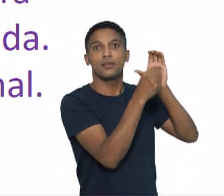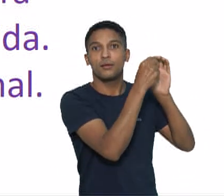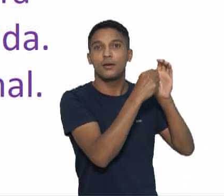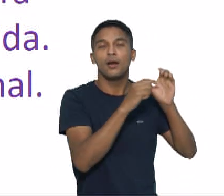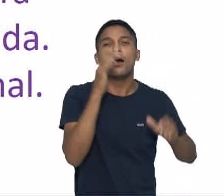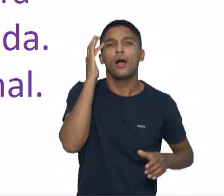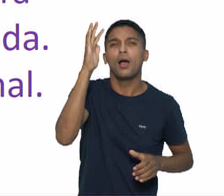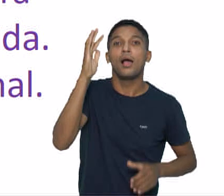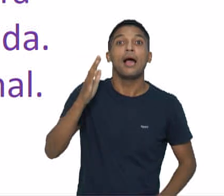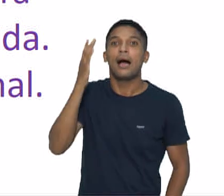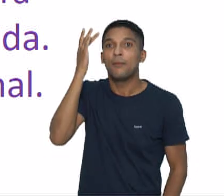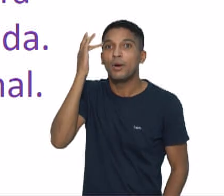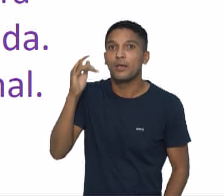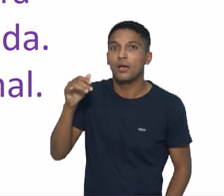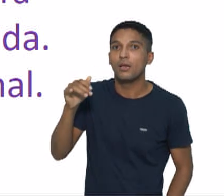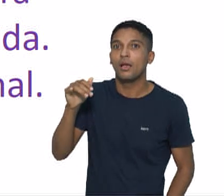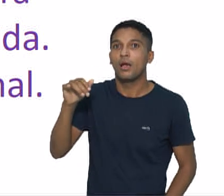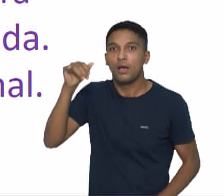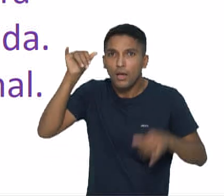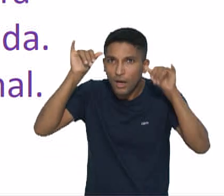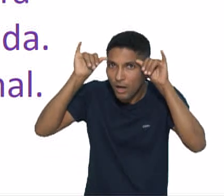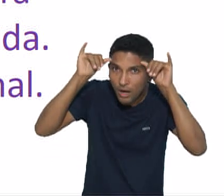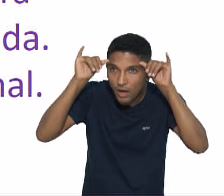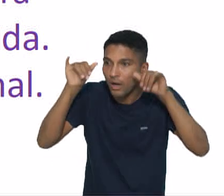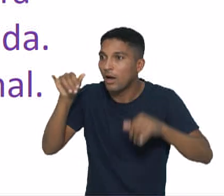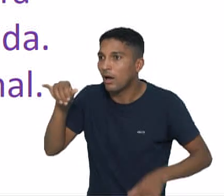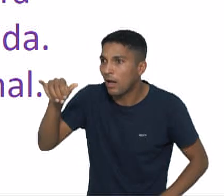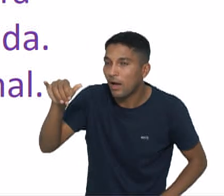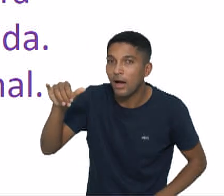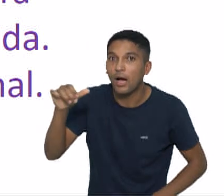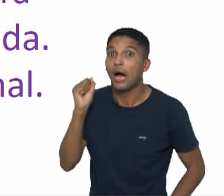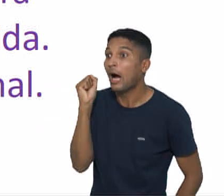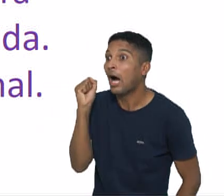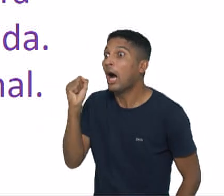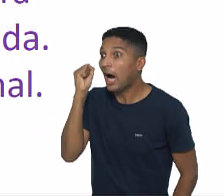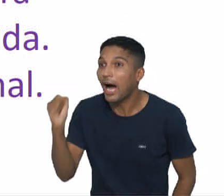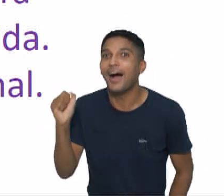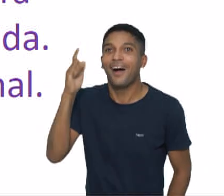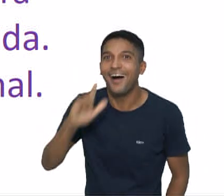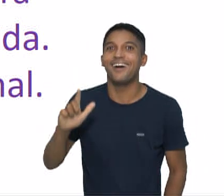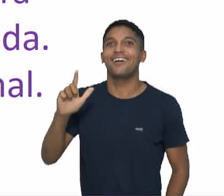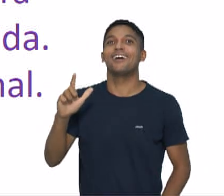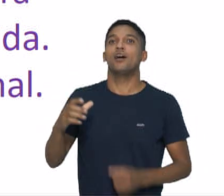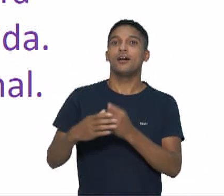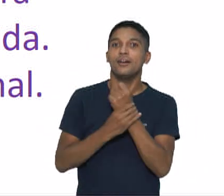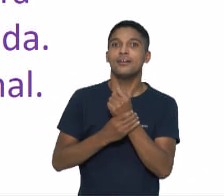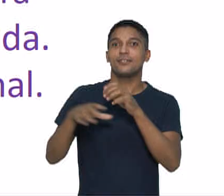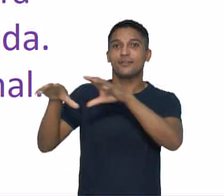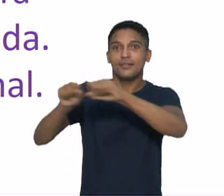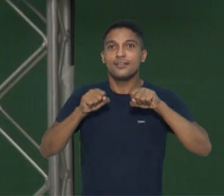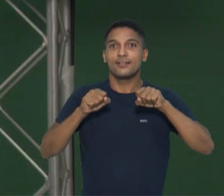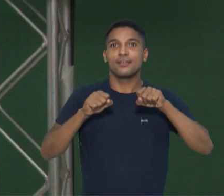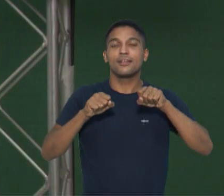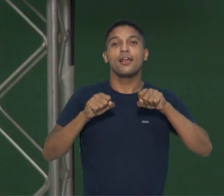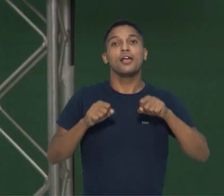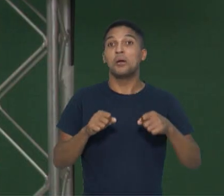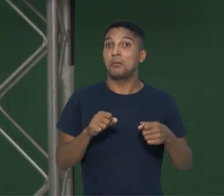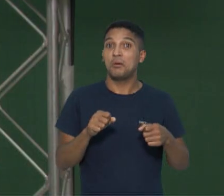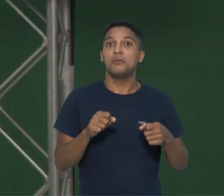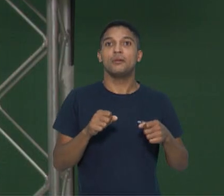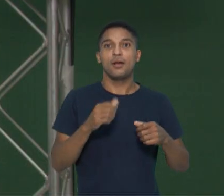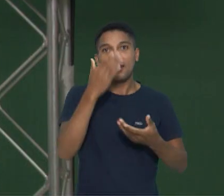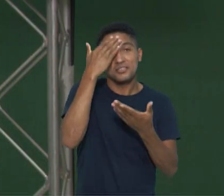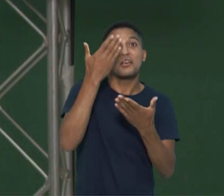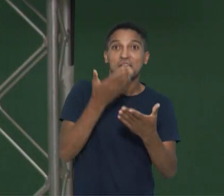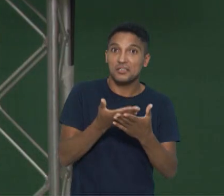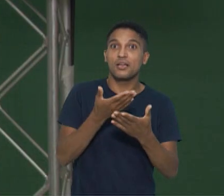a caçada fosse garantida. Era uma forma de se apoderar do animal, né? Então, eles acreditavam que estavam